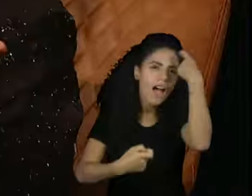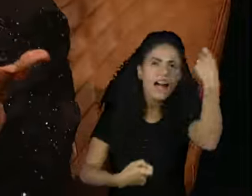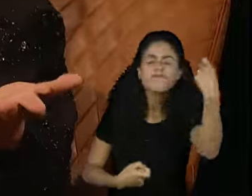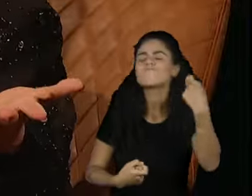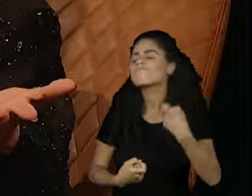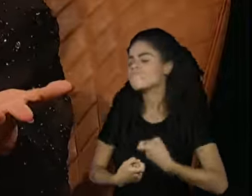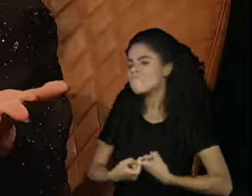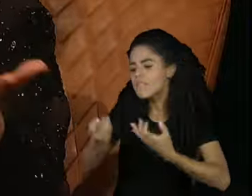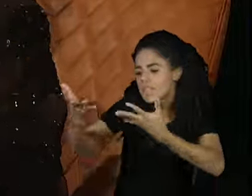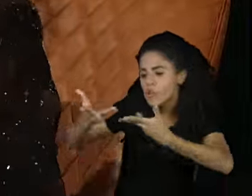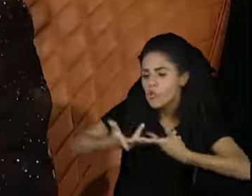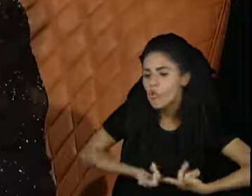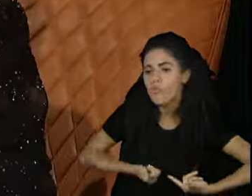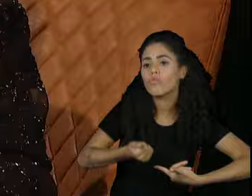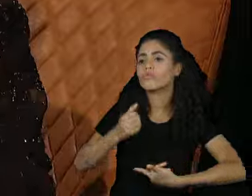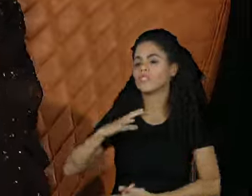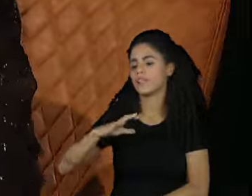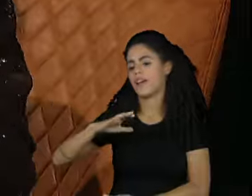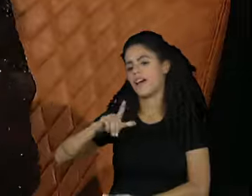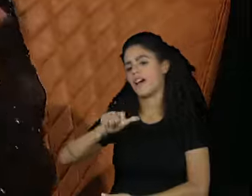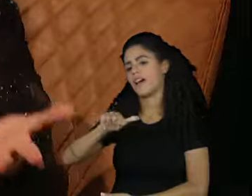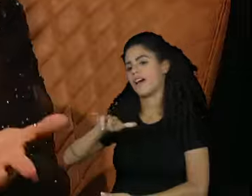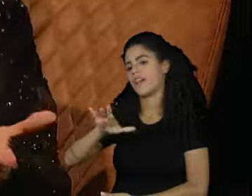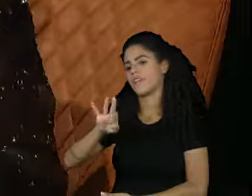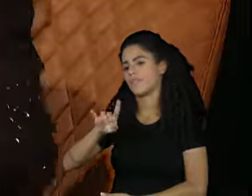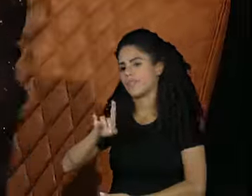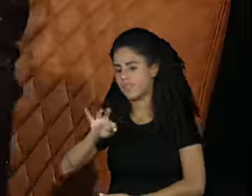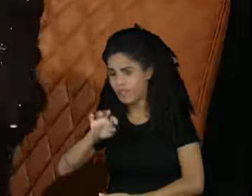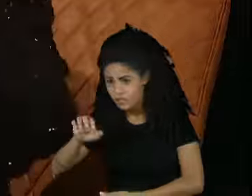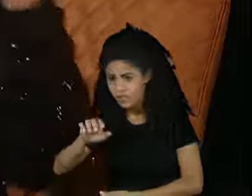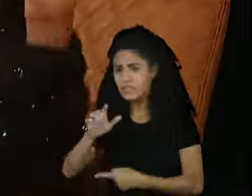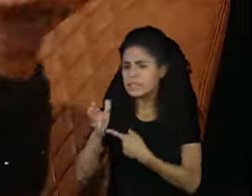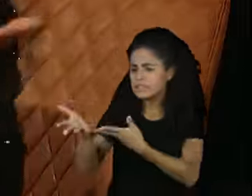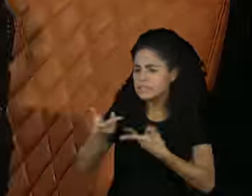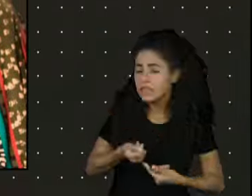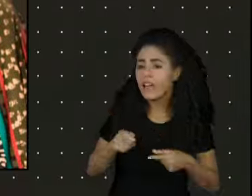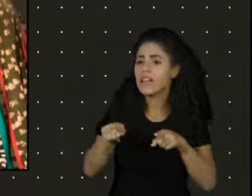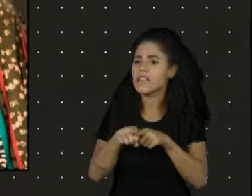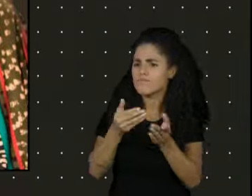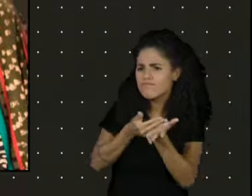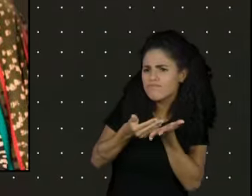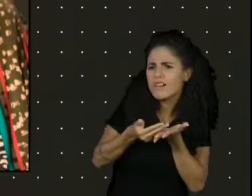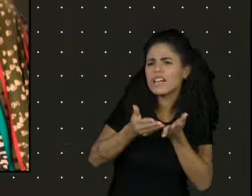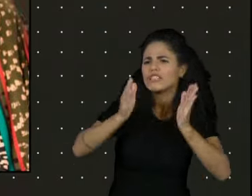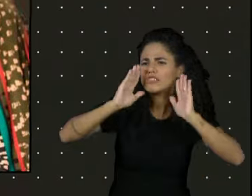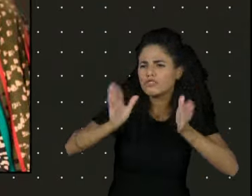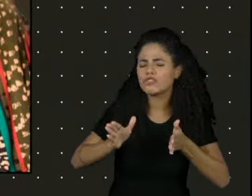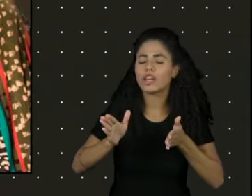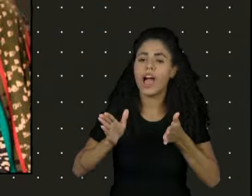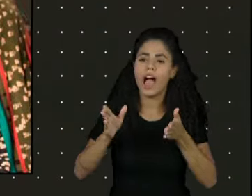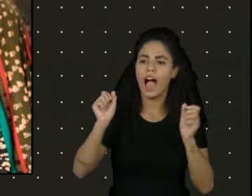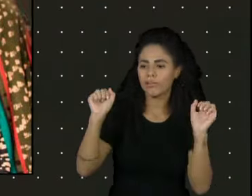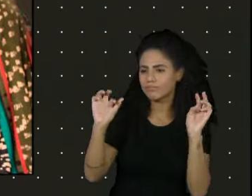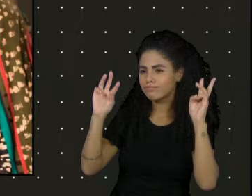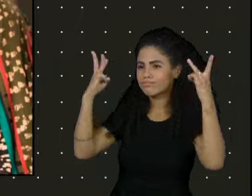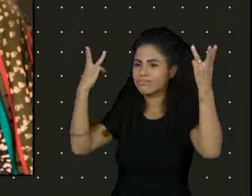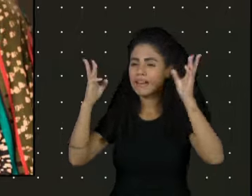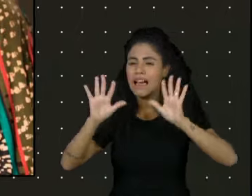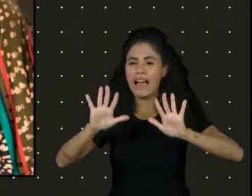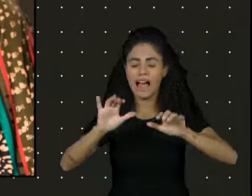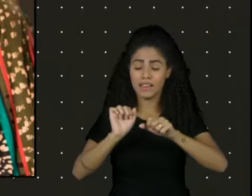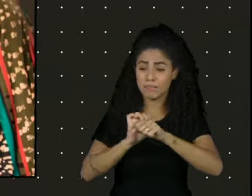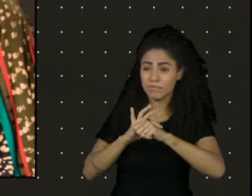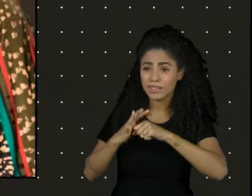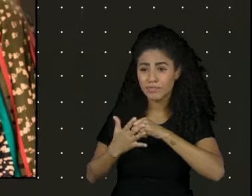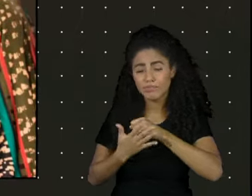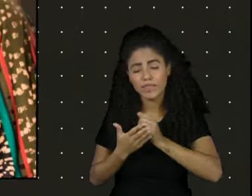comigo, a Eliana e a Doris. Foi um disco ótimo. Nós estávamos começando já a fazer shows. Aí veio a pandemia, né?